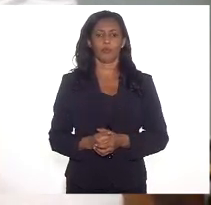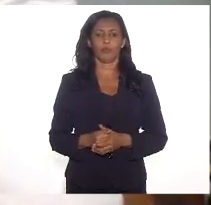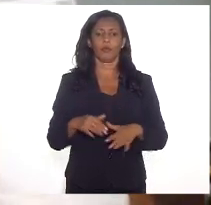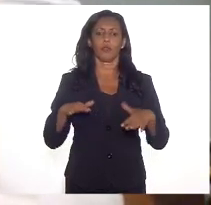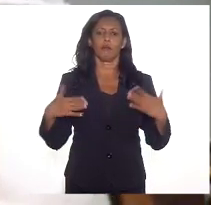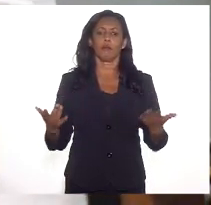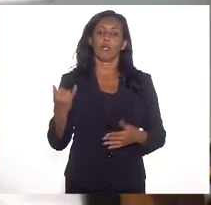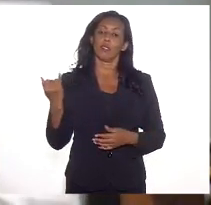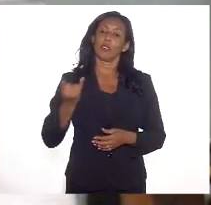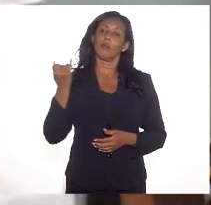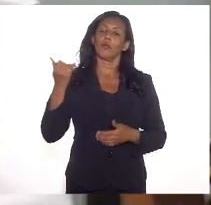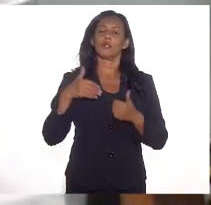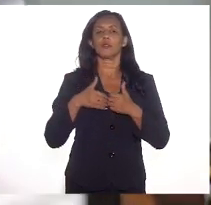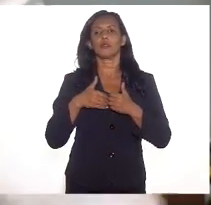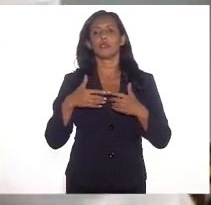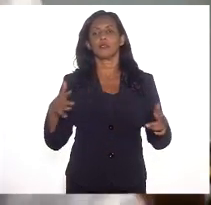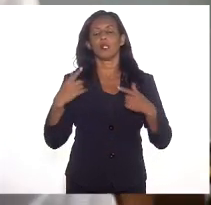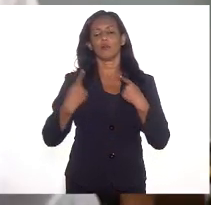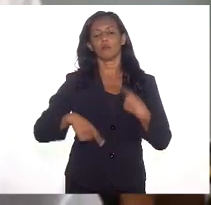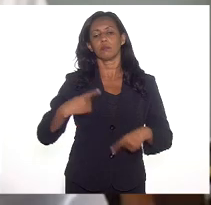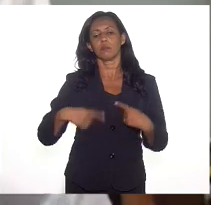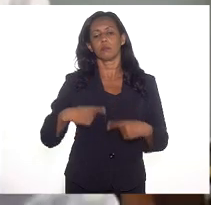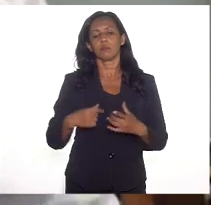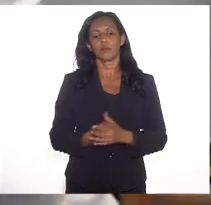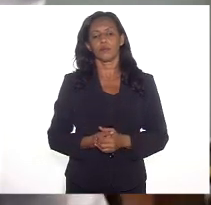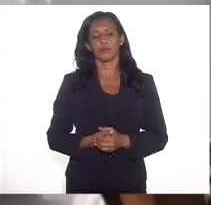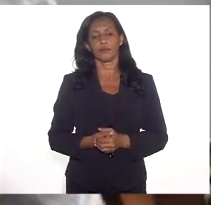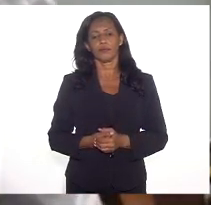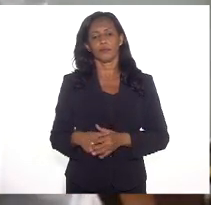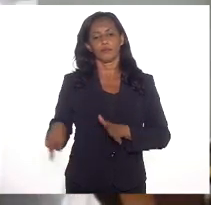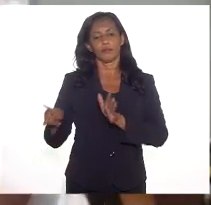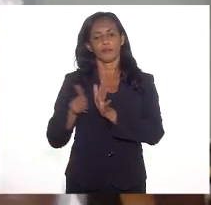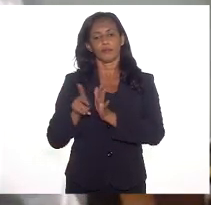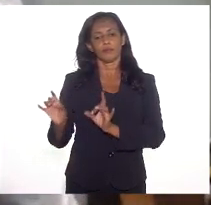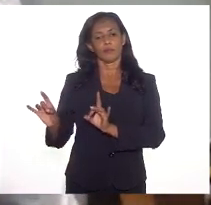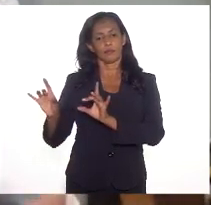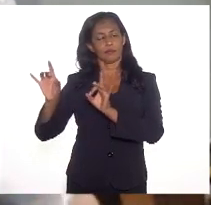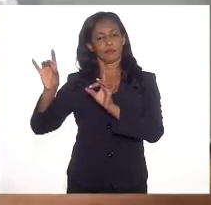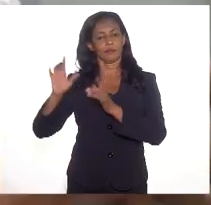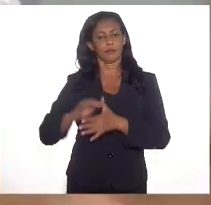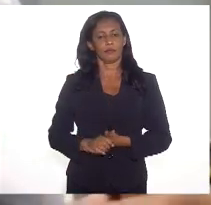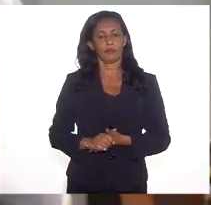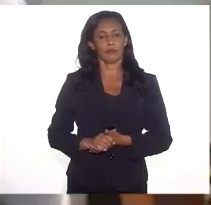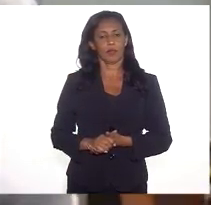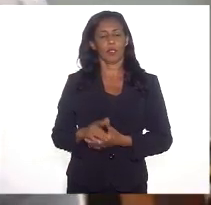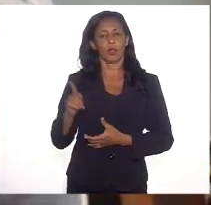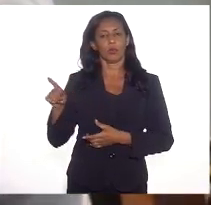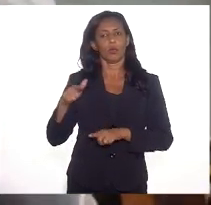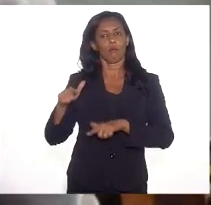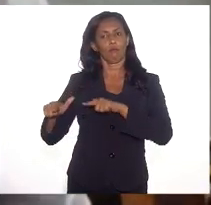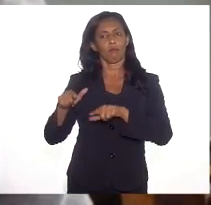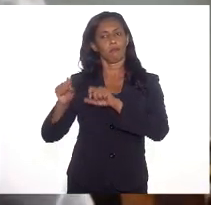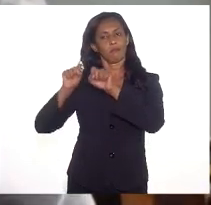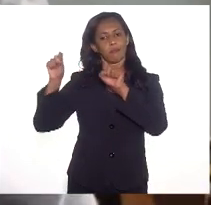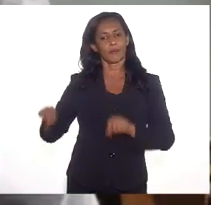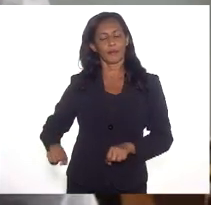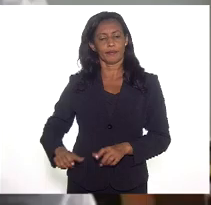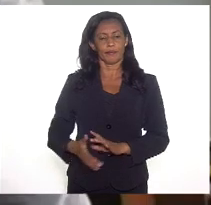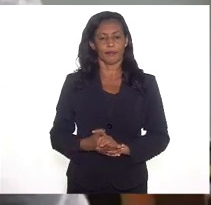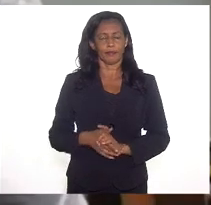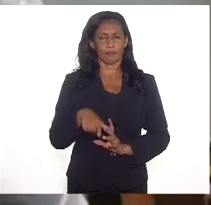importante, pelo menos, iniciar a discussão no que diz respeito especificamente à questão do servidor público. Vossa